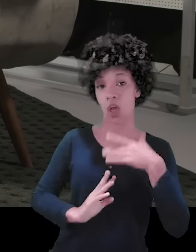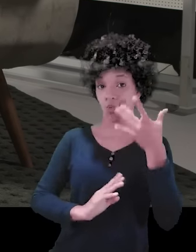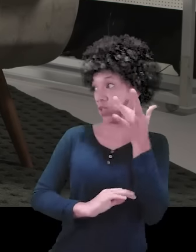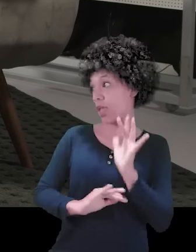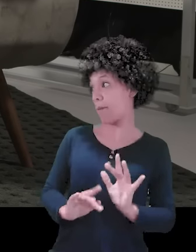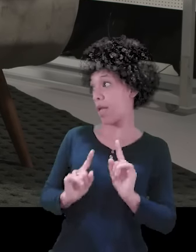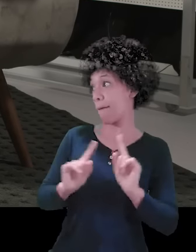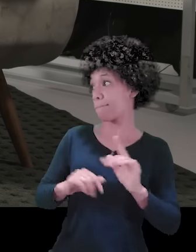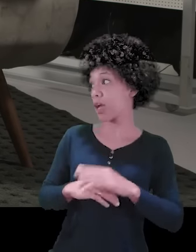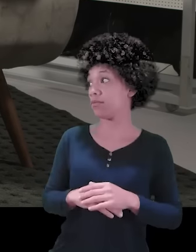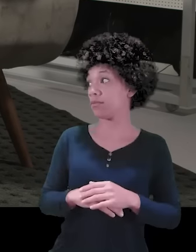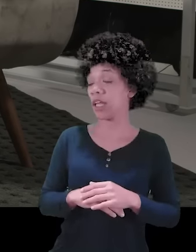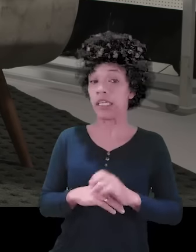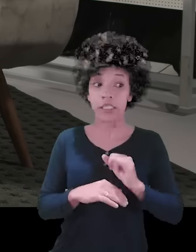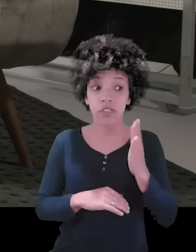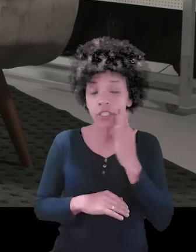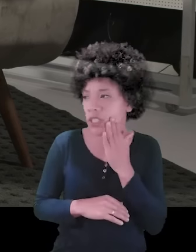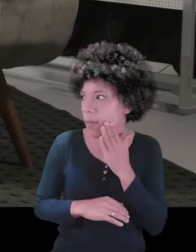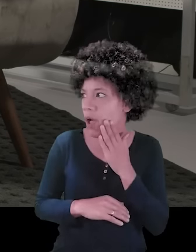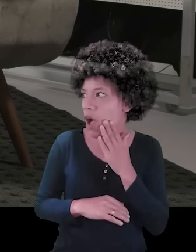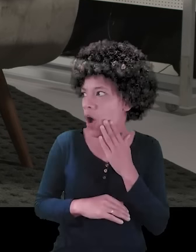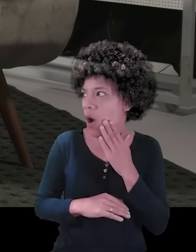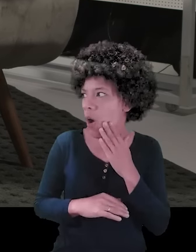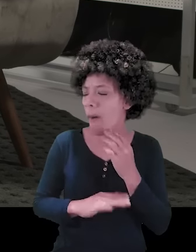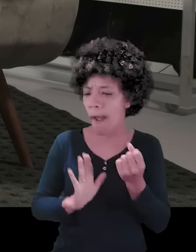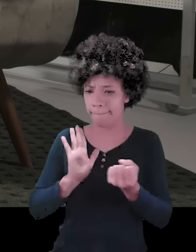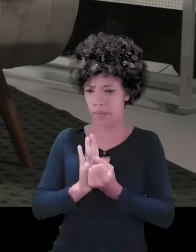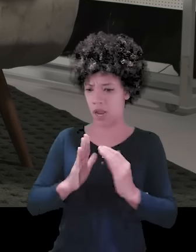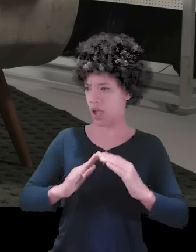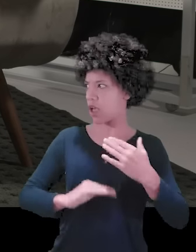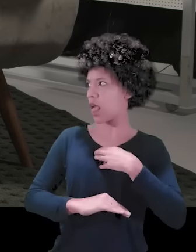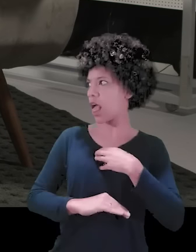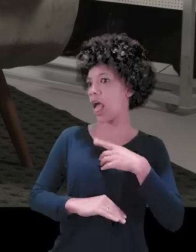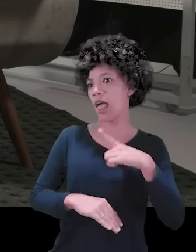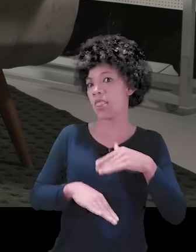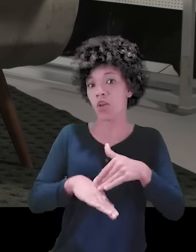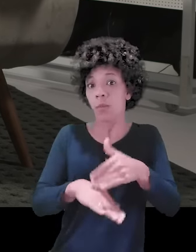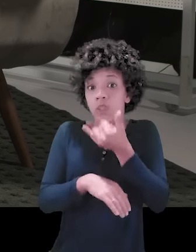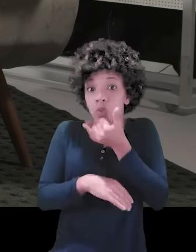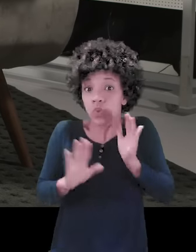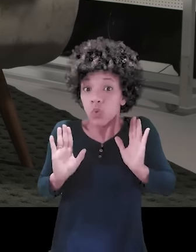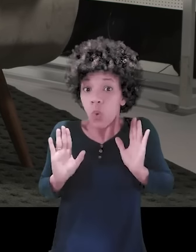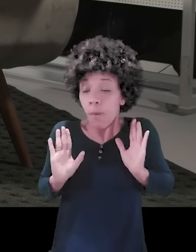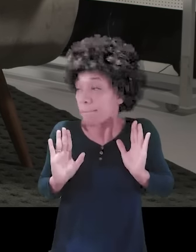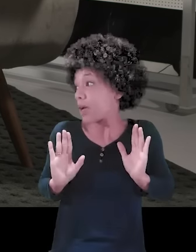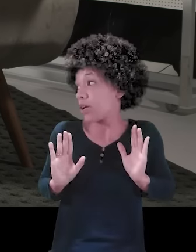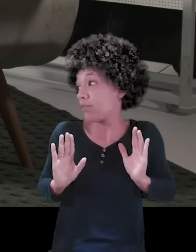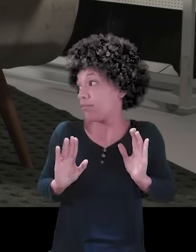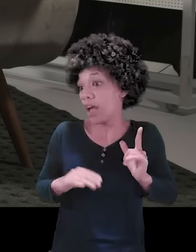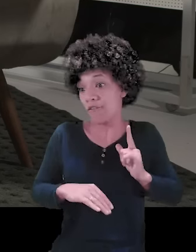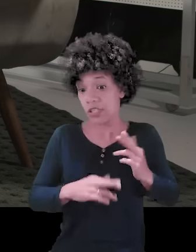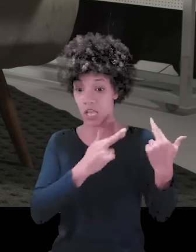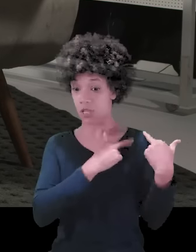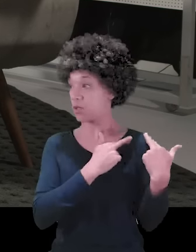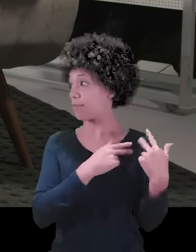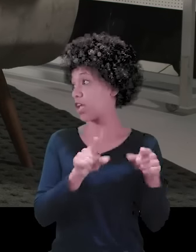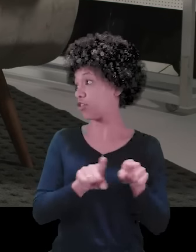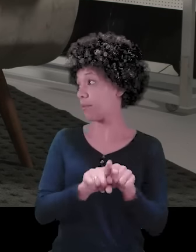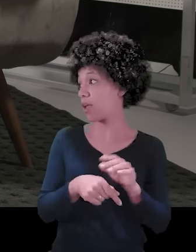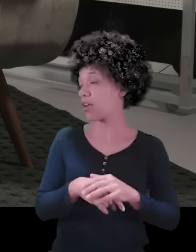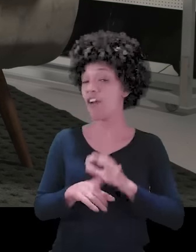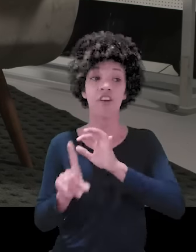sabia mas aproximando que você sabe você faz uma propaganda para uma marca dessa eu tenho uma culpa desculpa você tem franguinho na mão e aí